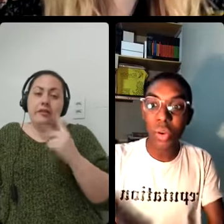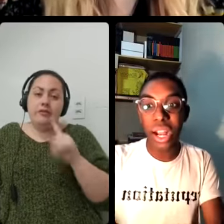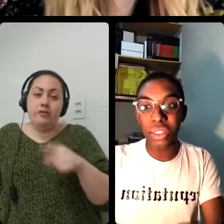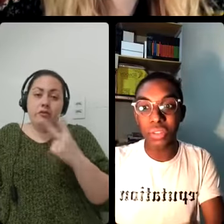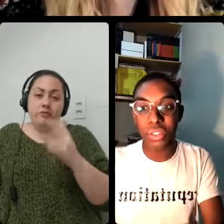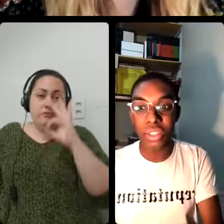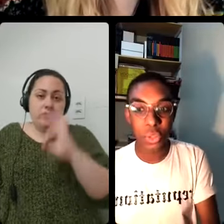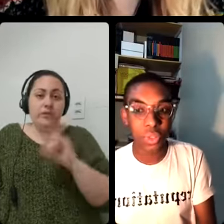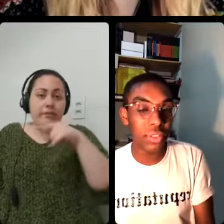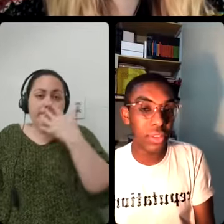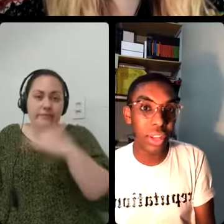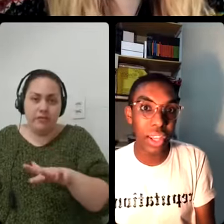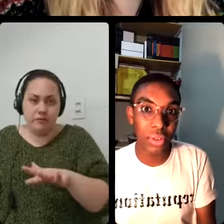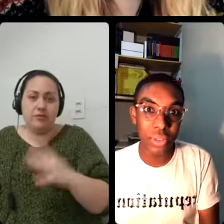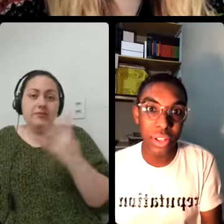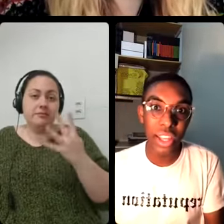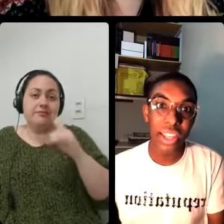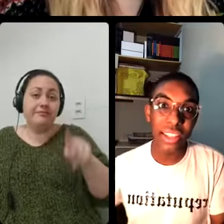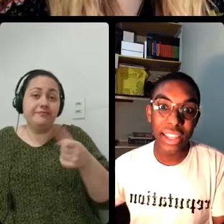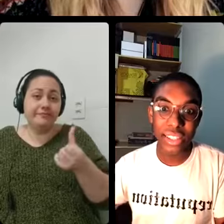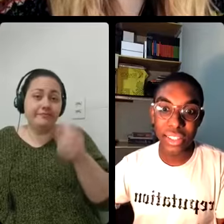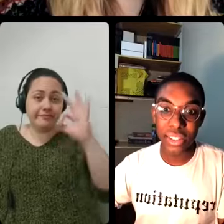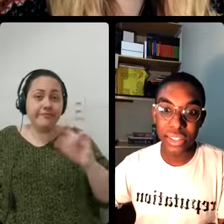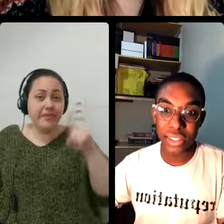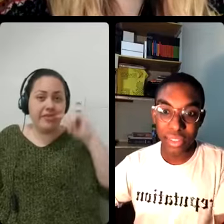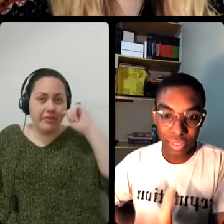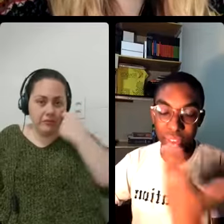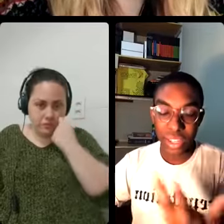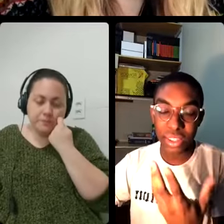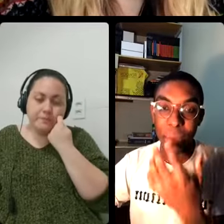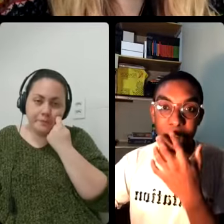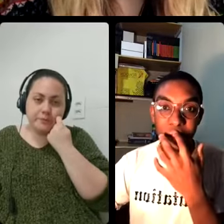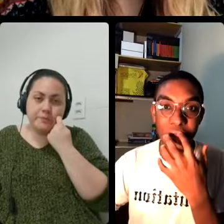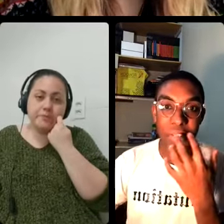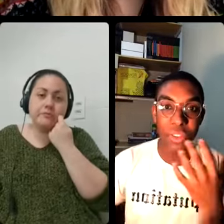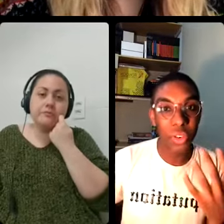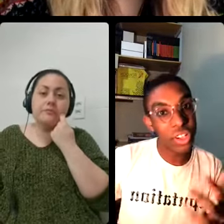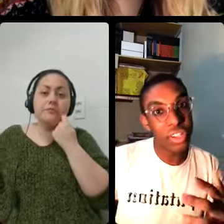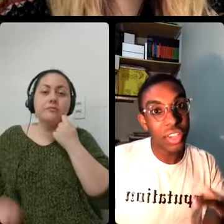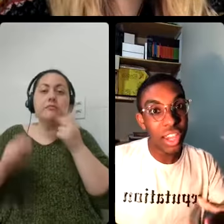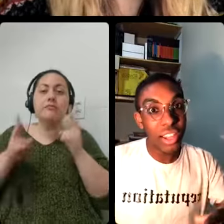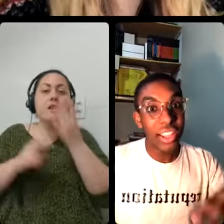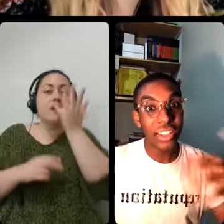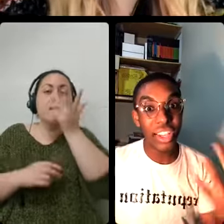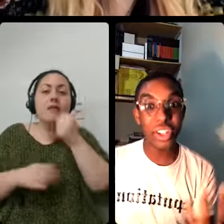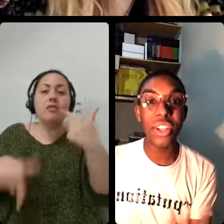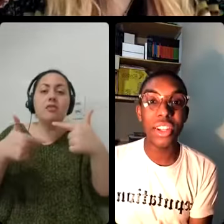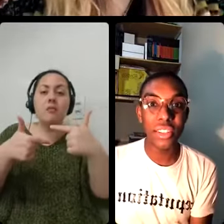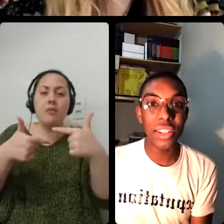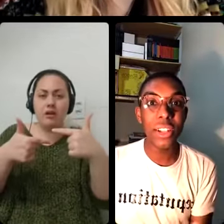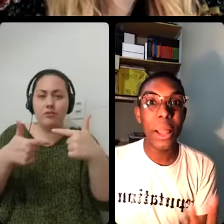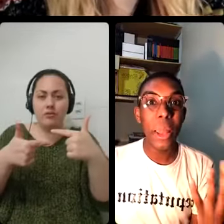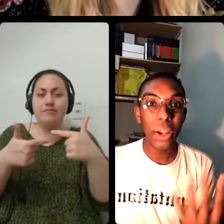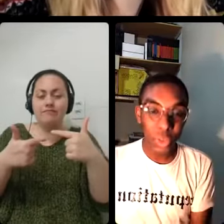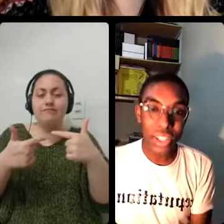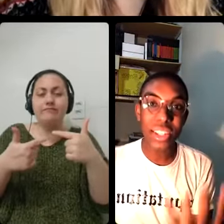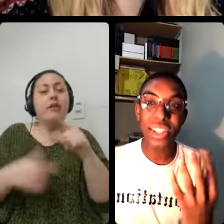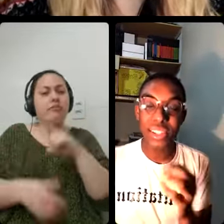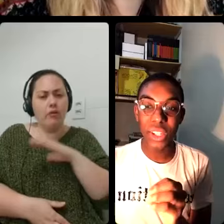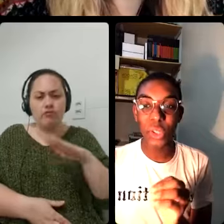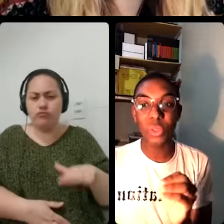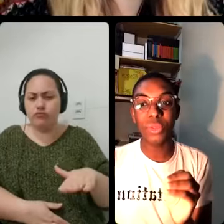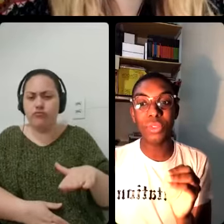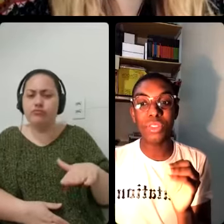e 4,6% são negros desse trabalho infantil. Então a gente tem, desde criança, toda